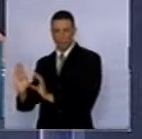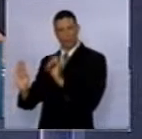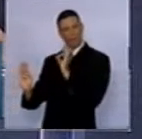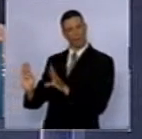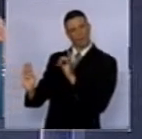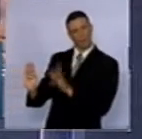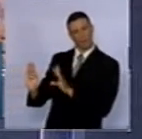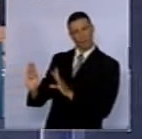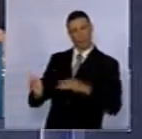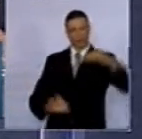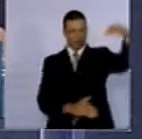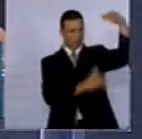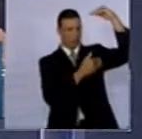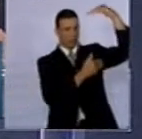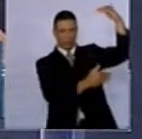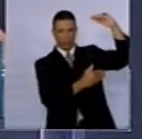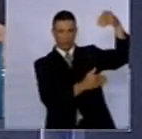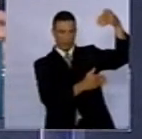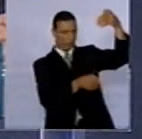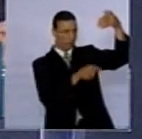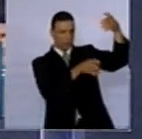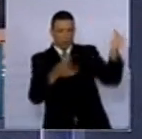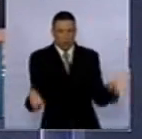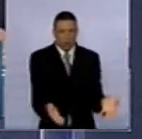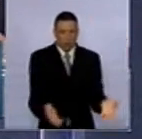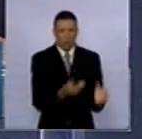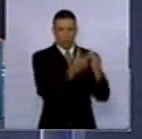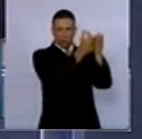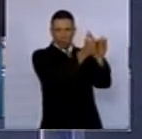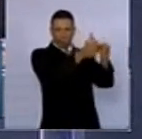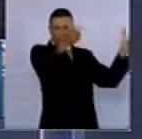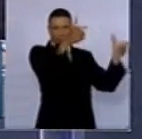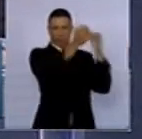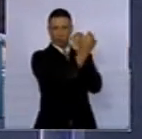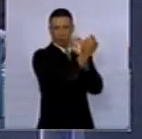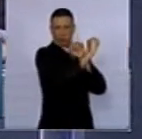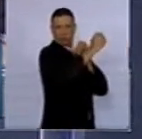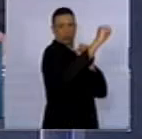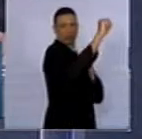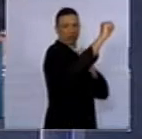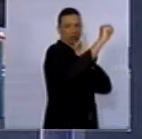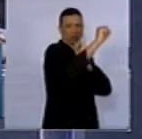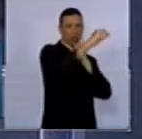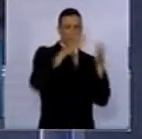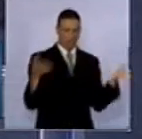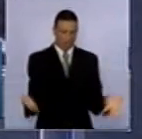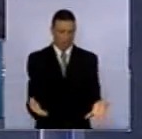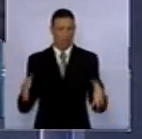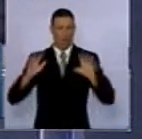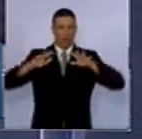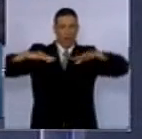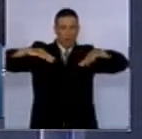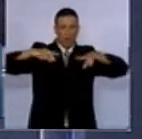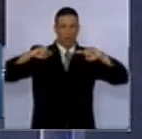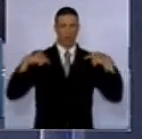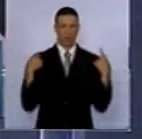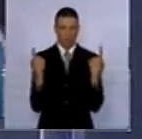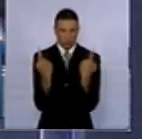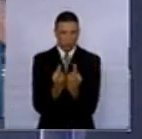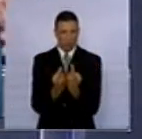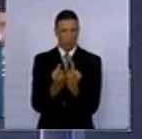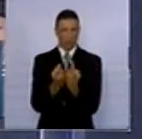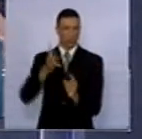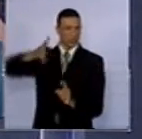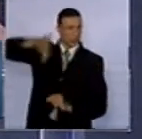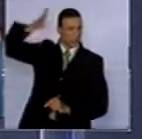plataformas que vão acontecer e que já acontecem hoje são muito grandes e aqui nesse plenário foi dito claramente por